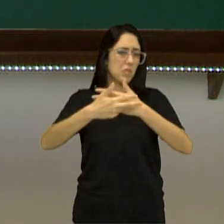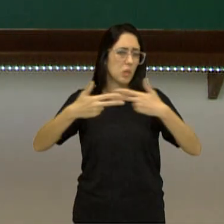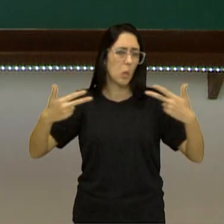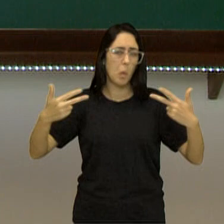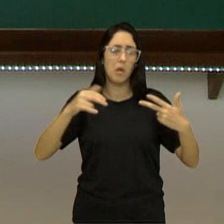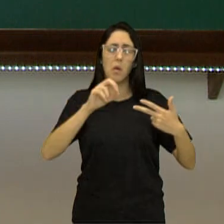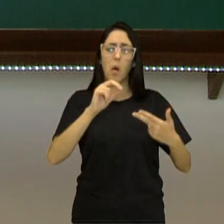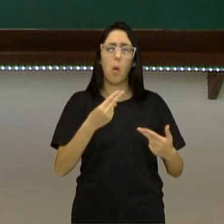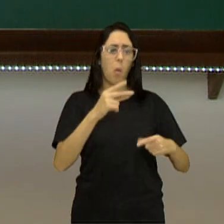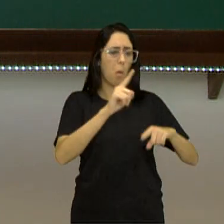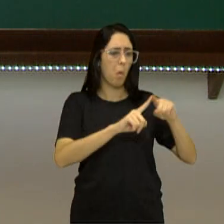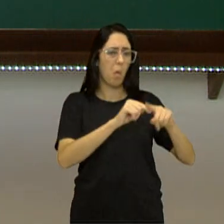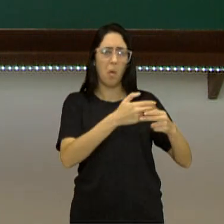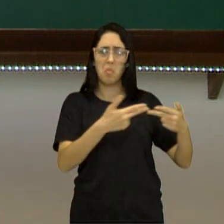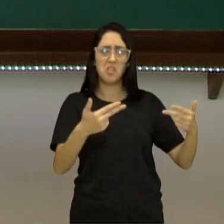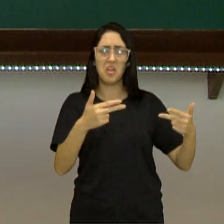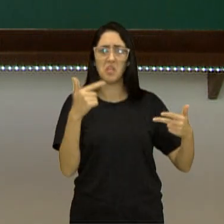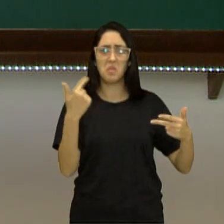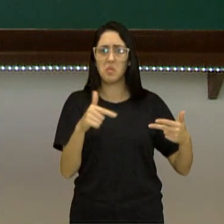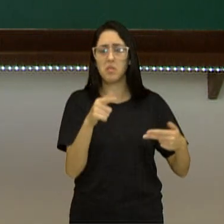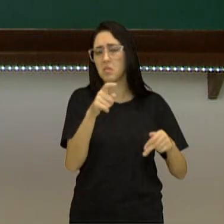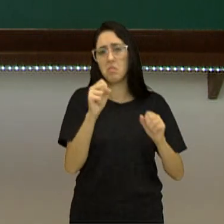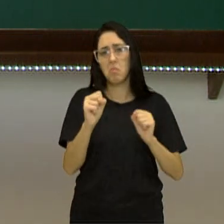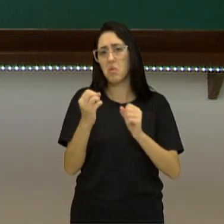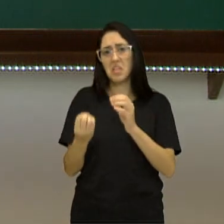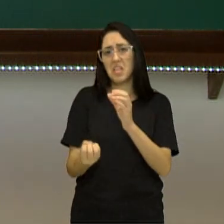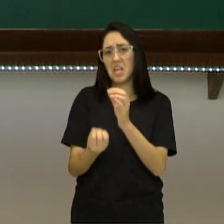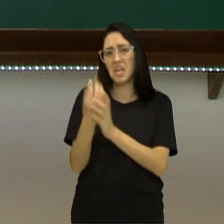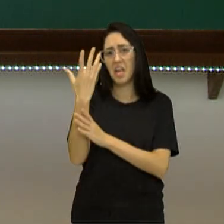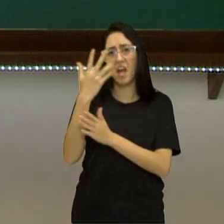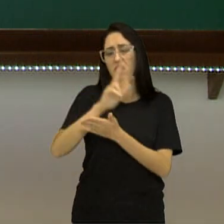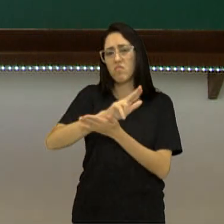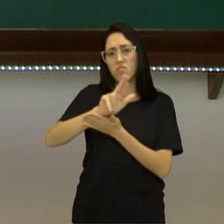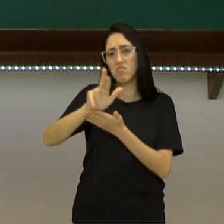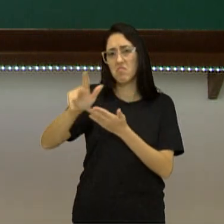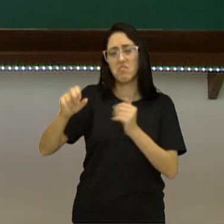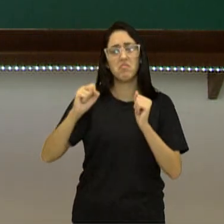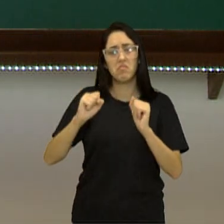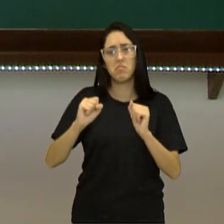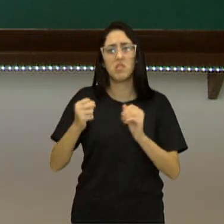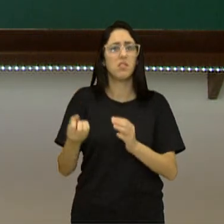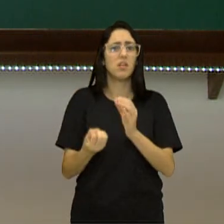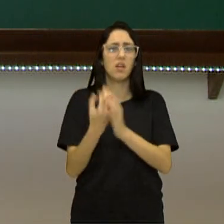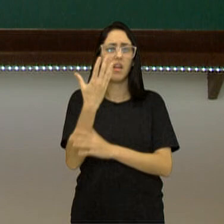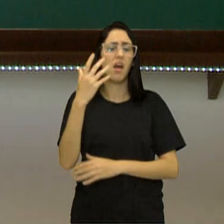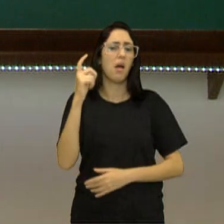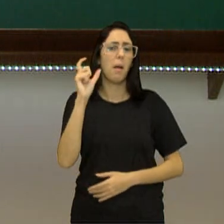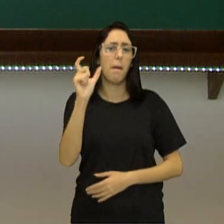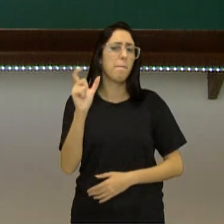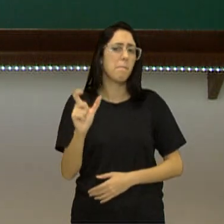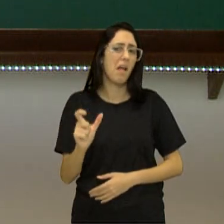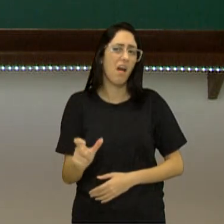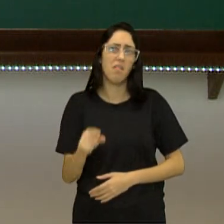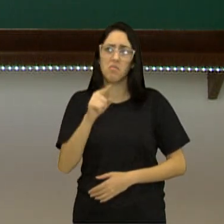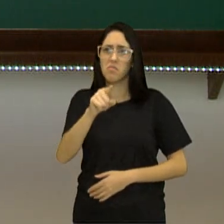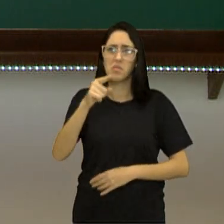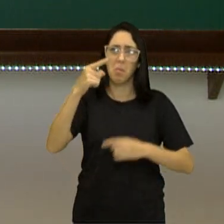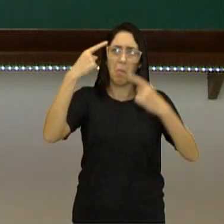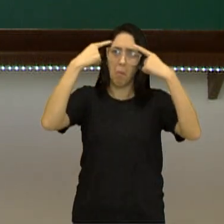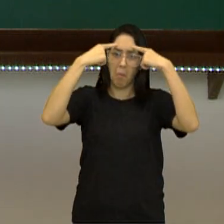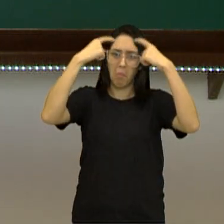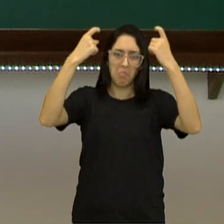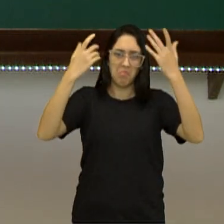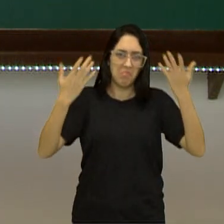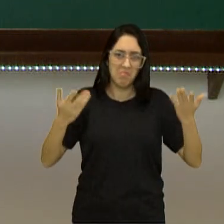existem, que se podem criar para uma situação, palavras que você queira criar,